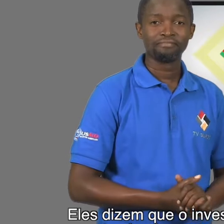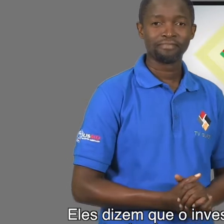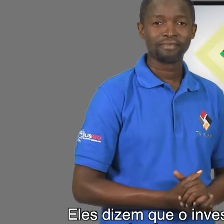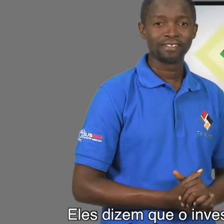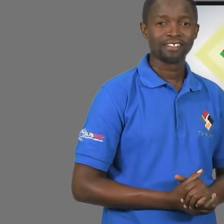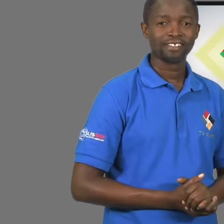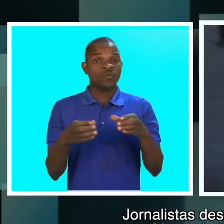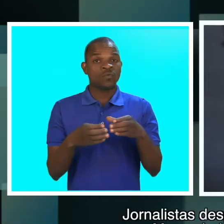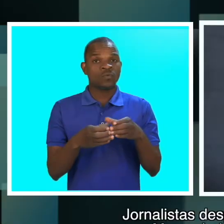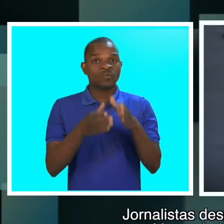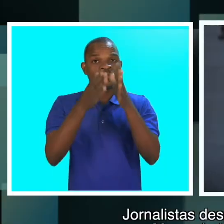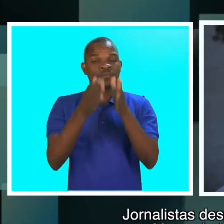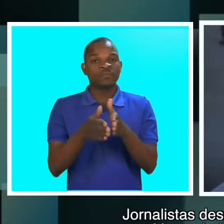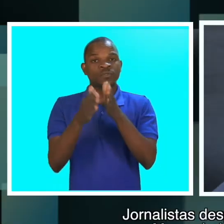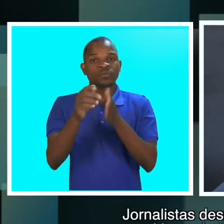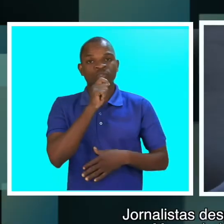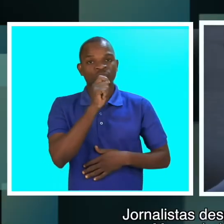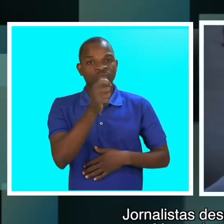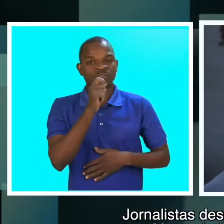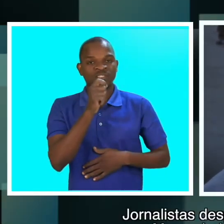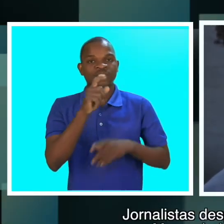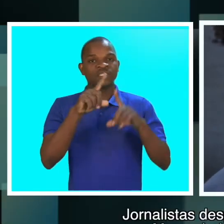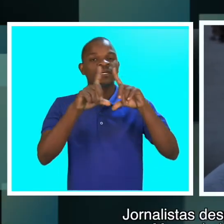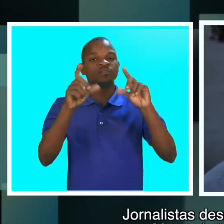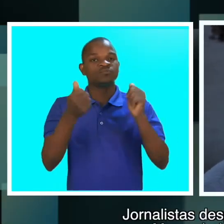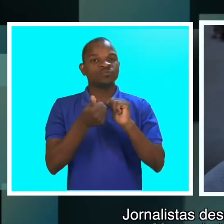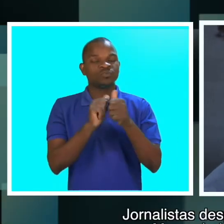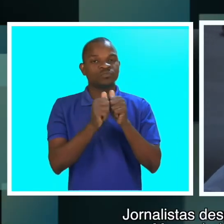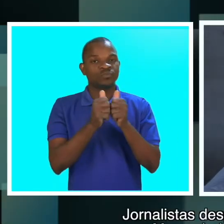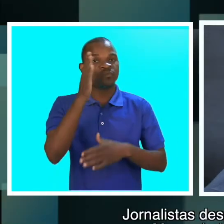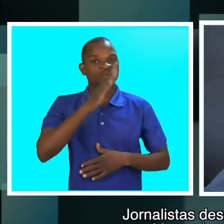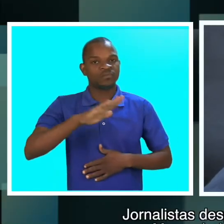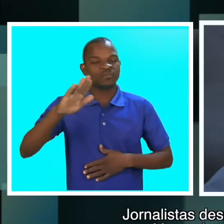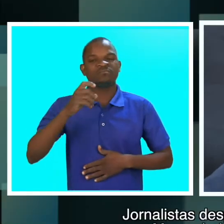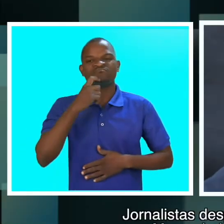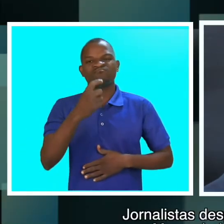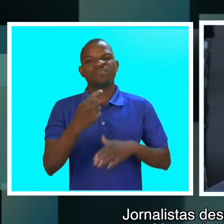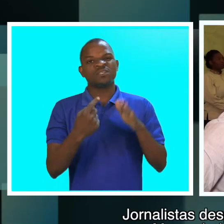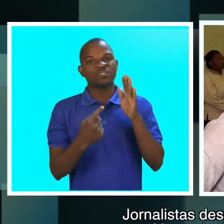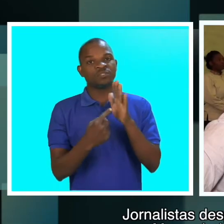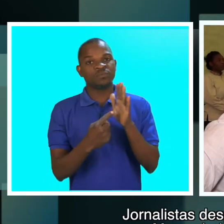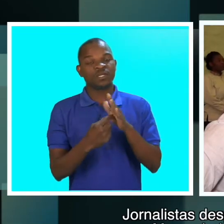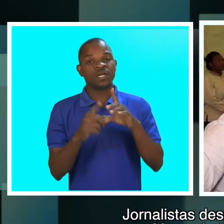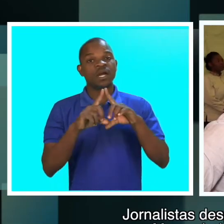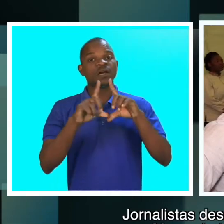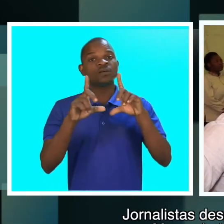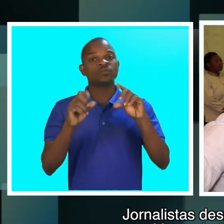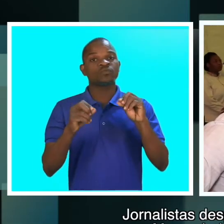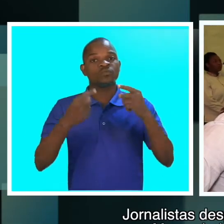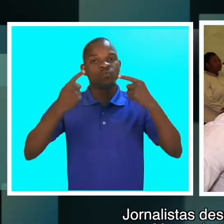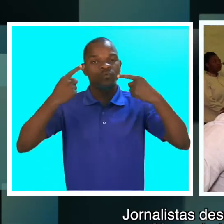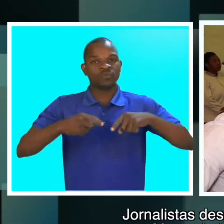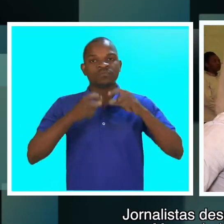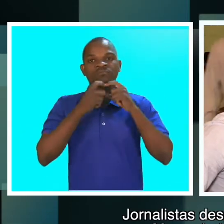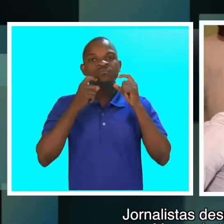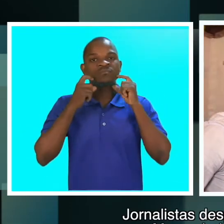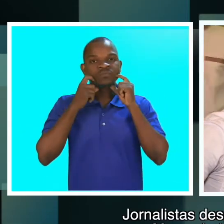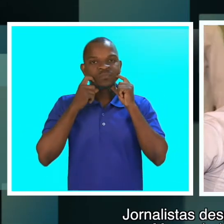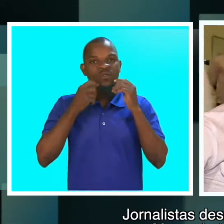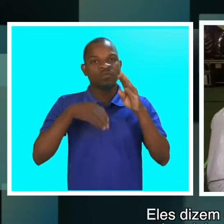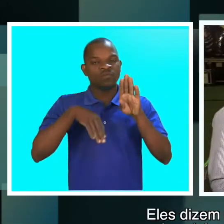justificar isso. Jornalistas desportivos nacionais esperam um Moçambola 2018 muito